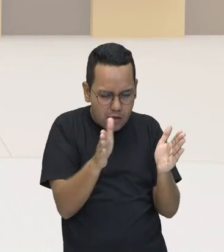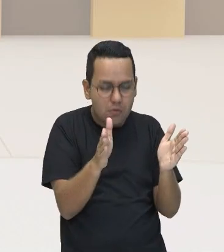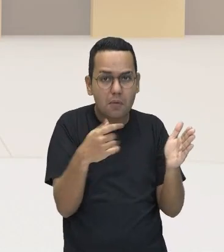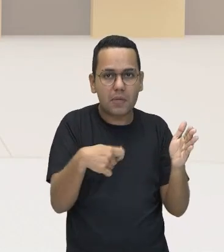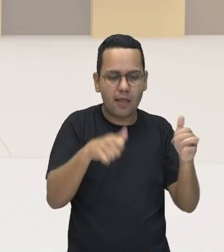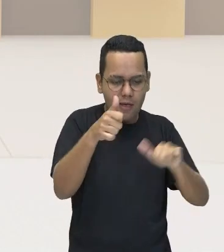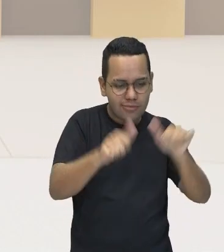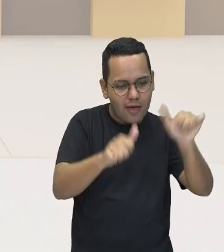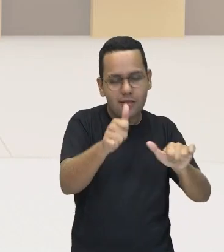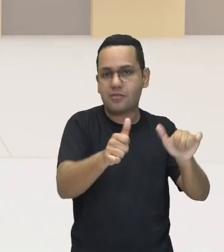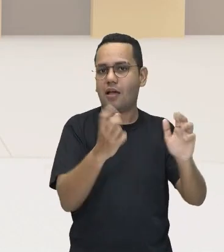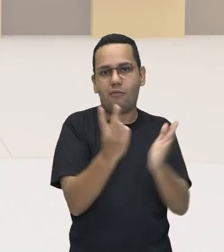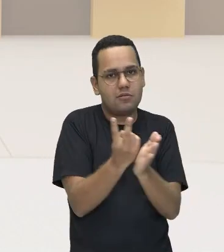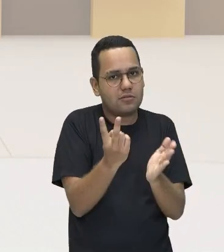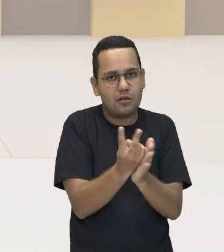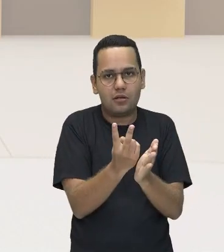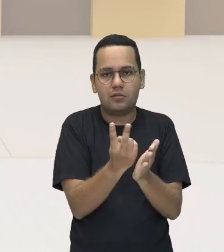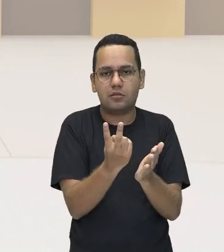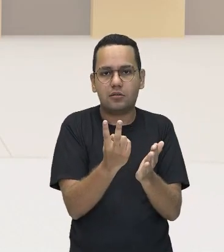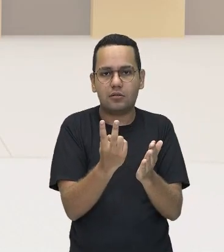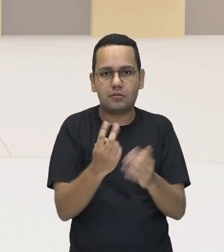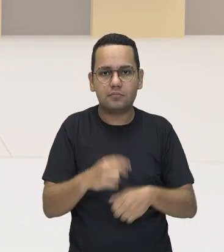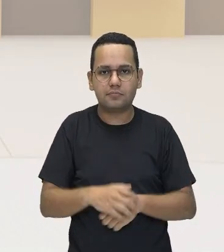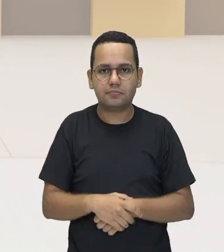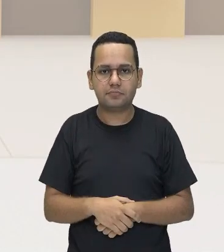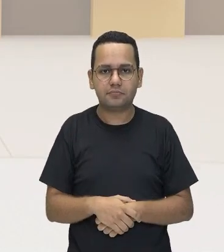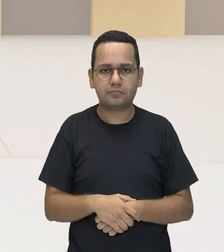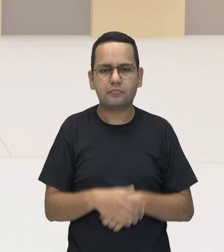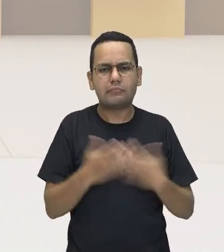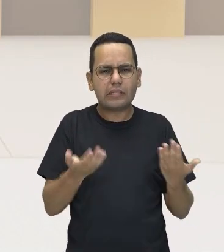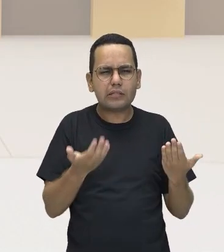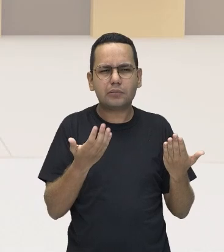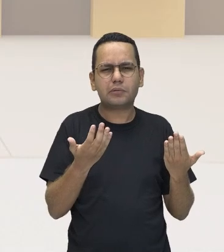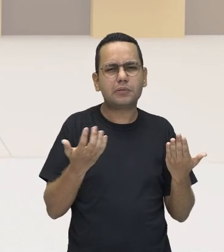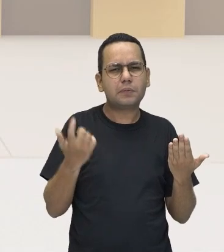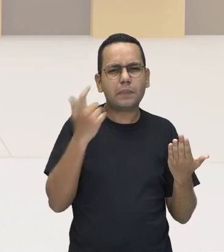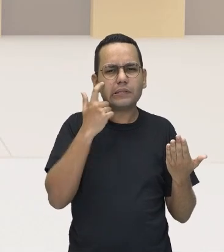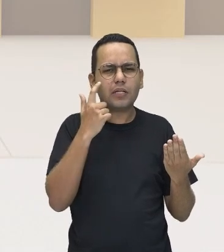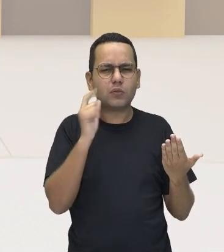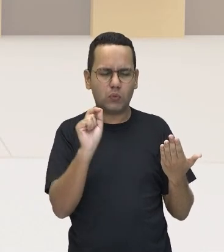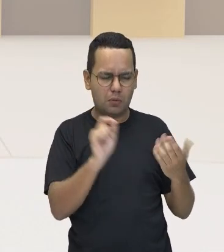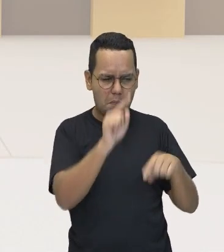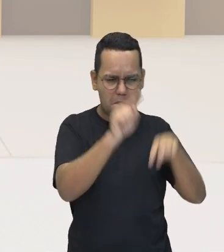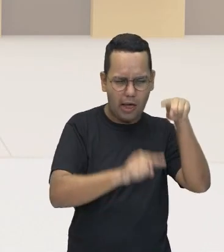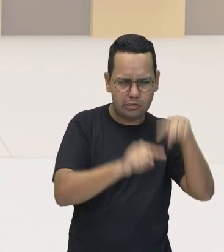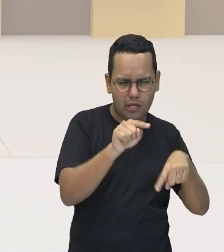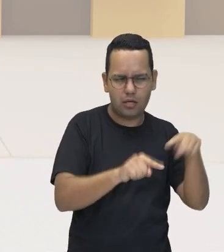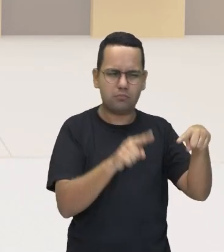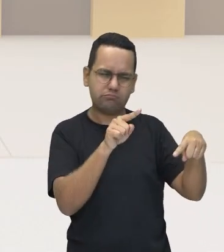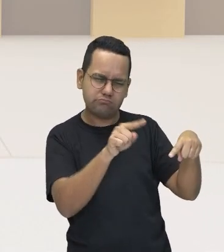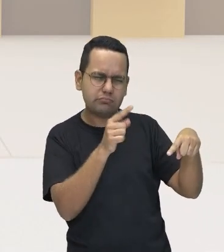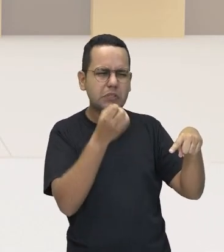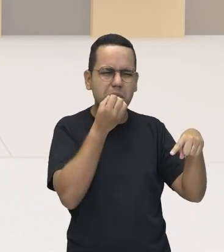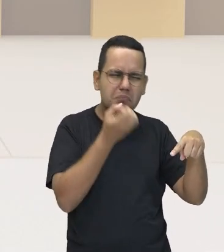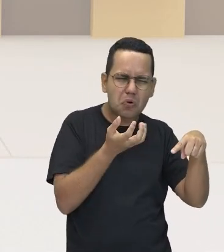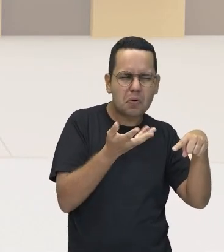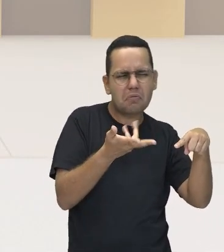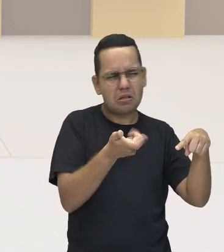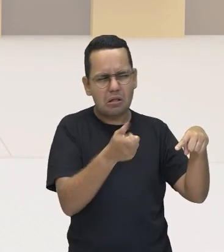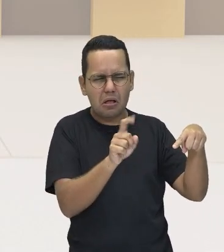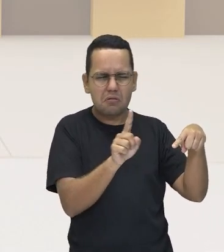está acontecendo? Será se o meu produto não está tão bom? O que eu posso fazer? Então você